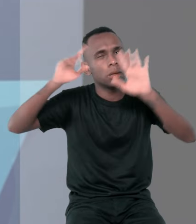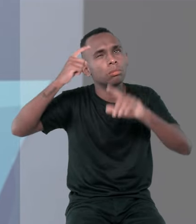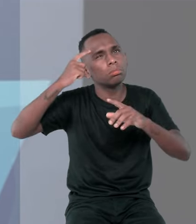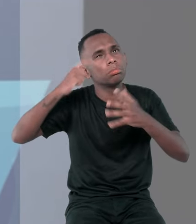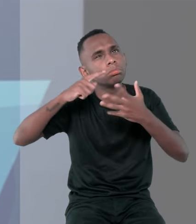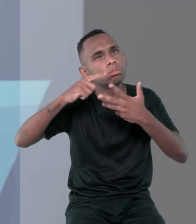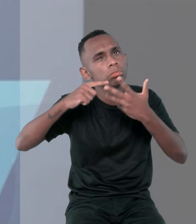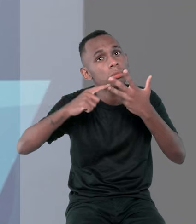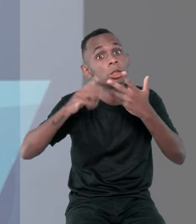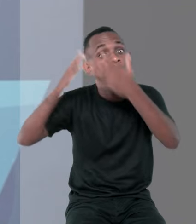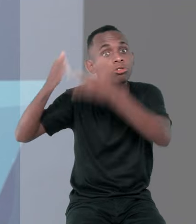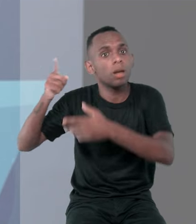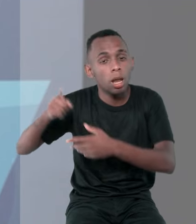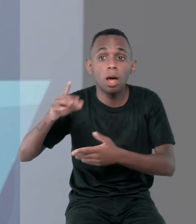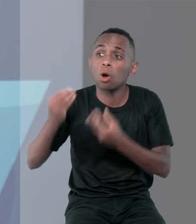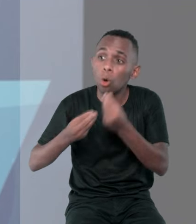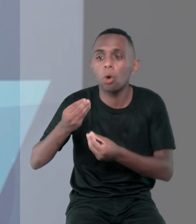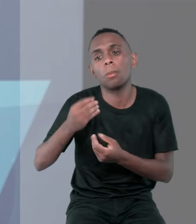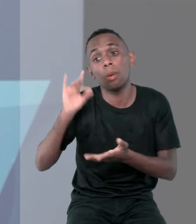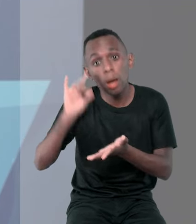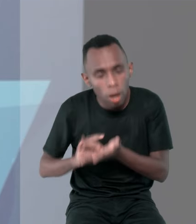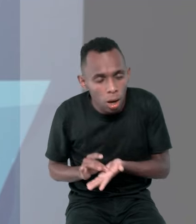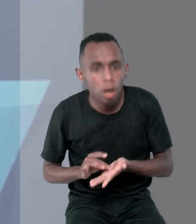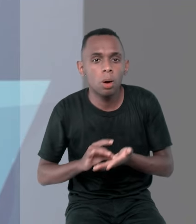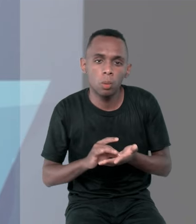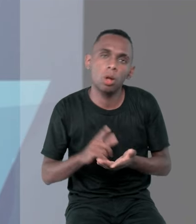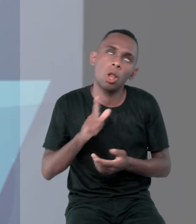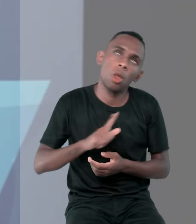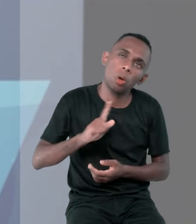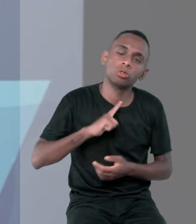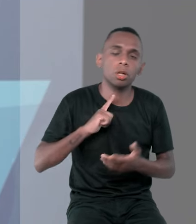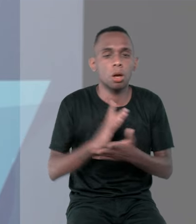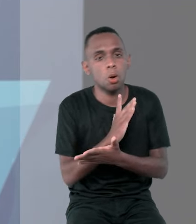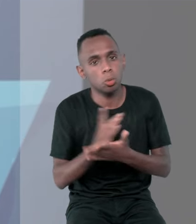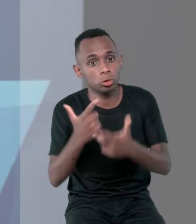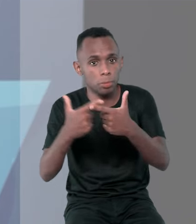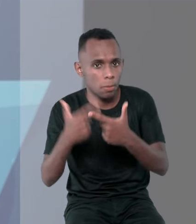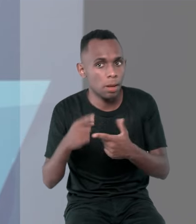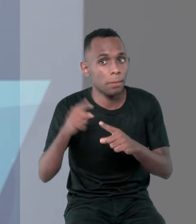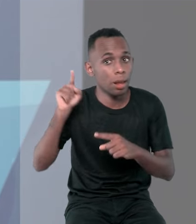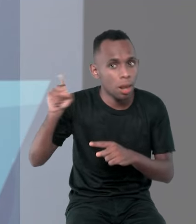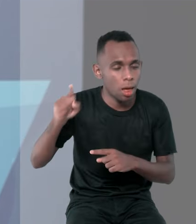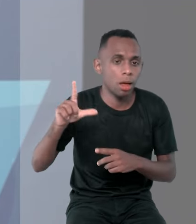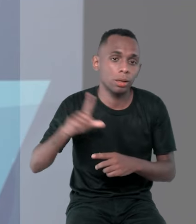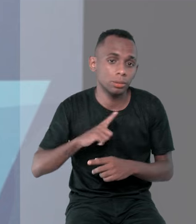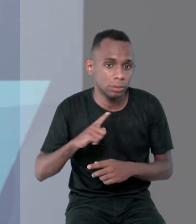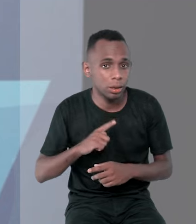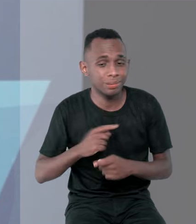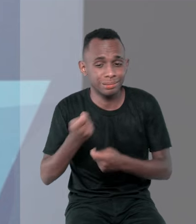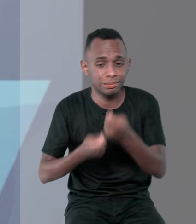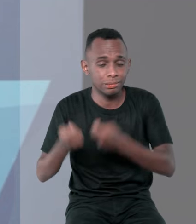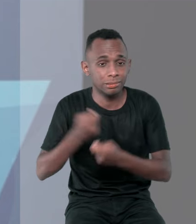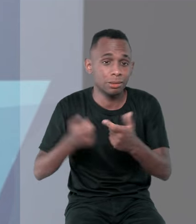a coisa é, com suas contradições, obviamente, né? A gente está falando de um país que sofre um embargo